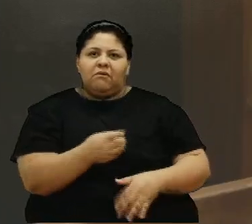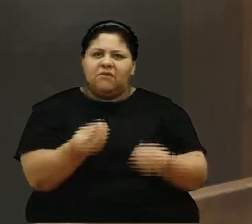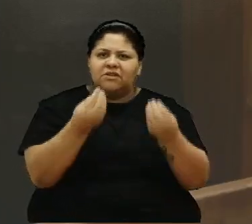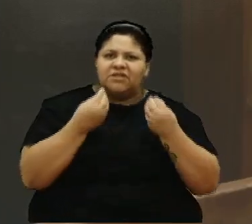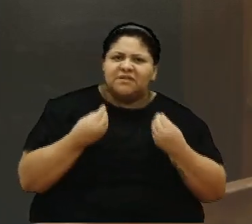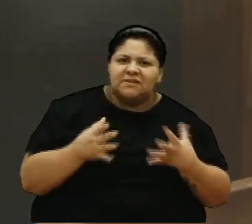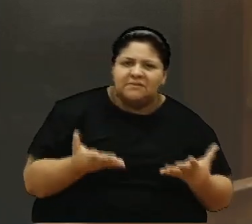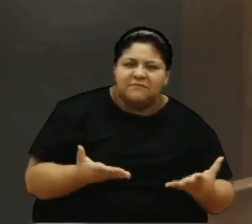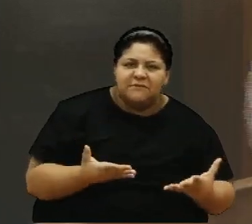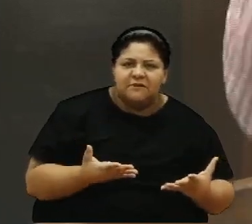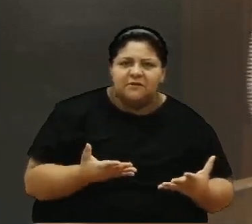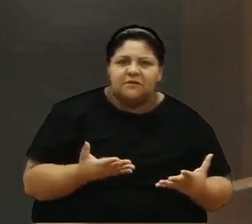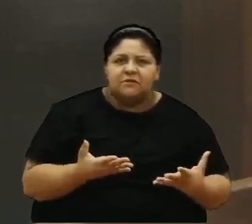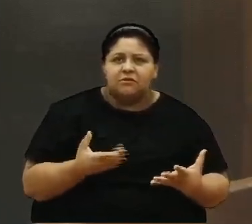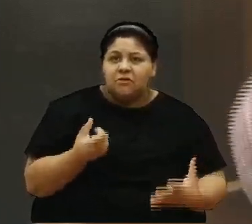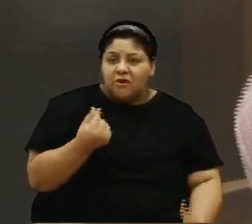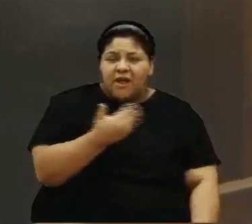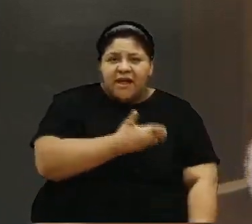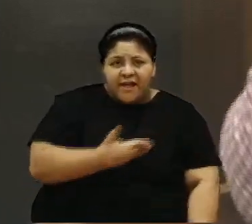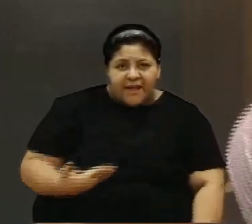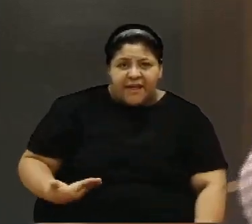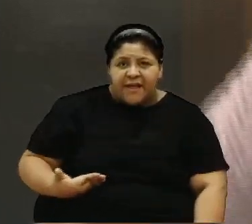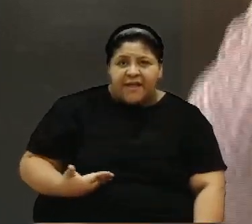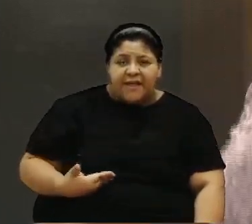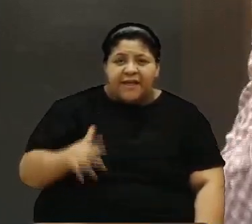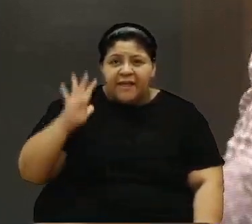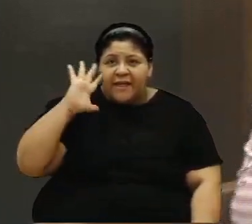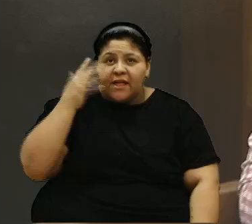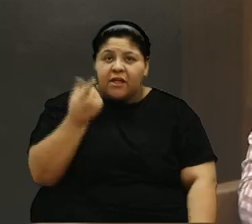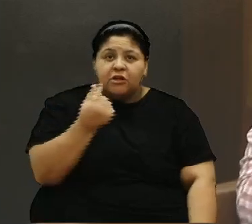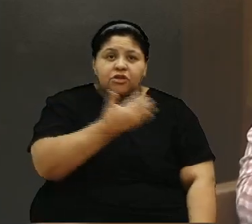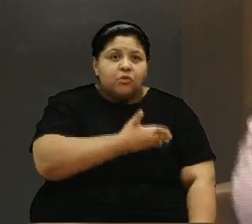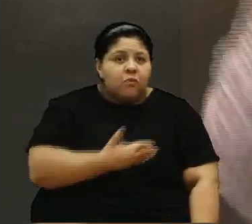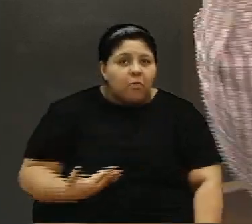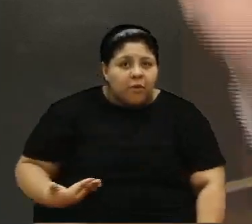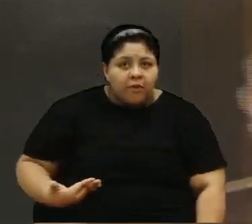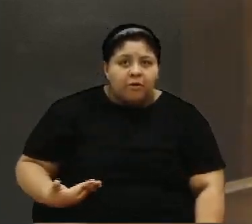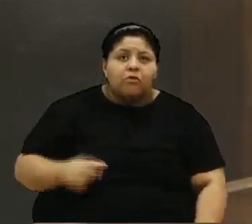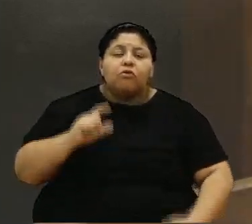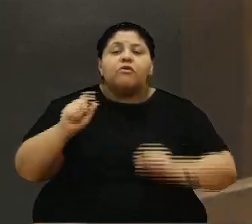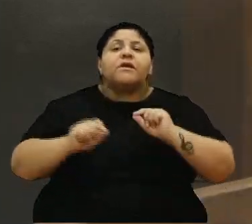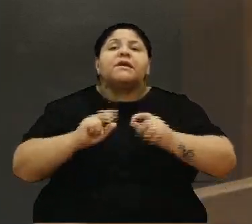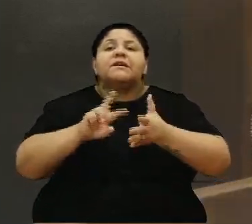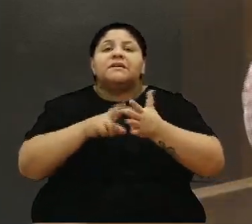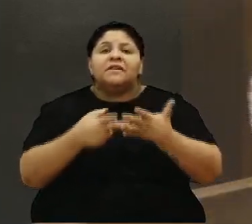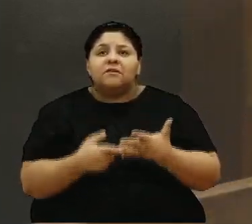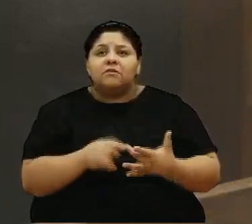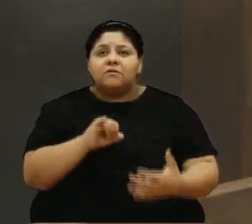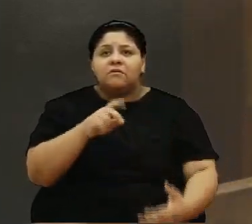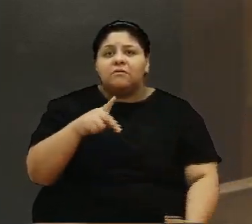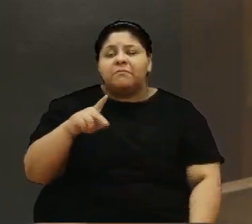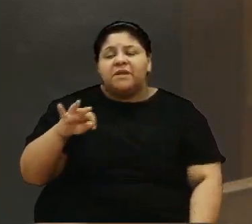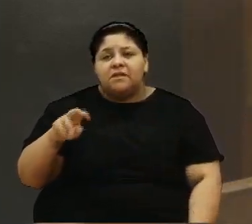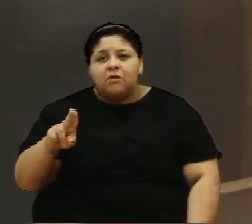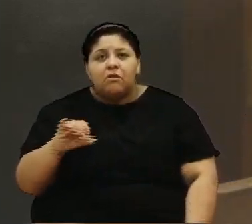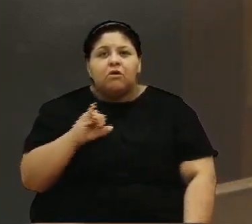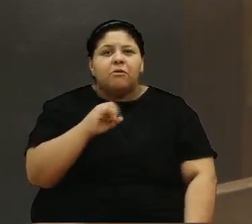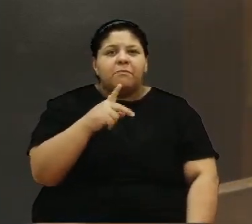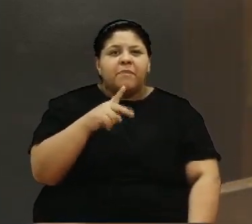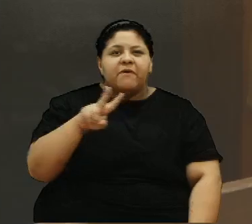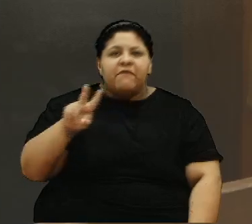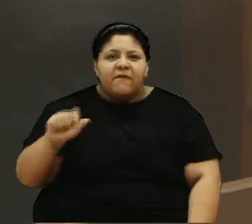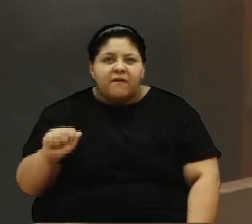vereador Iago. Dinheiro público, pronto, a resolução é dinheiro público. O que é dinheiro público? IPTU, IPVA,